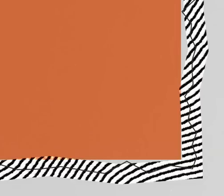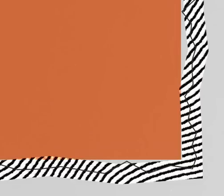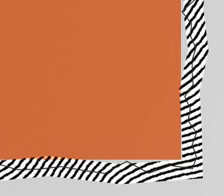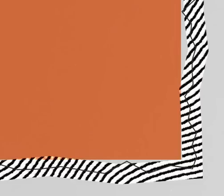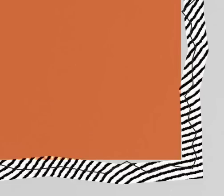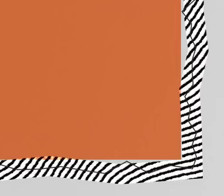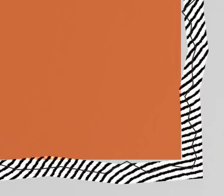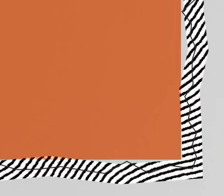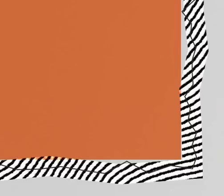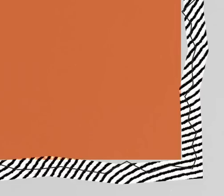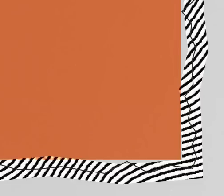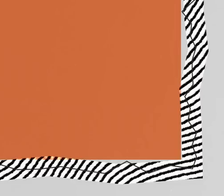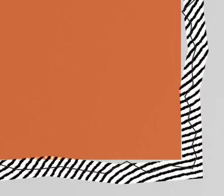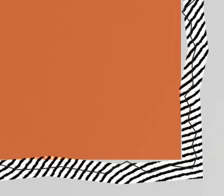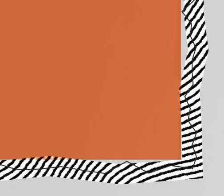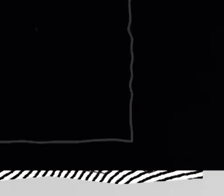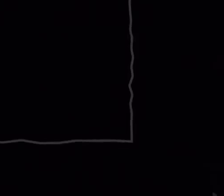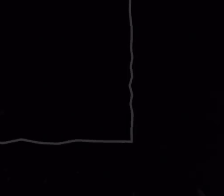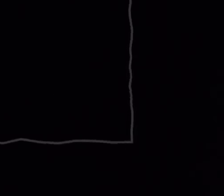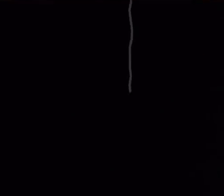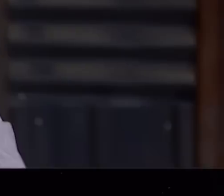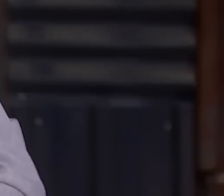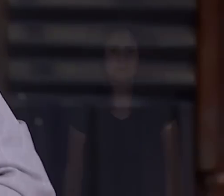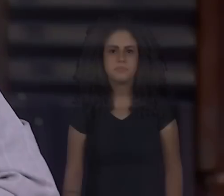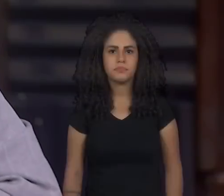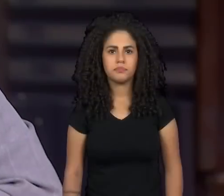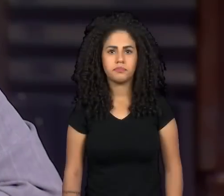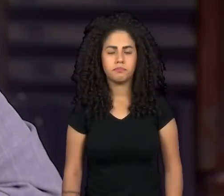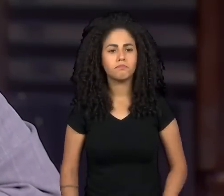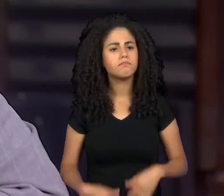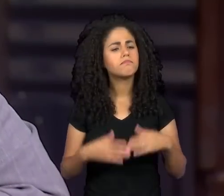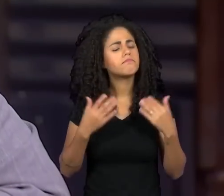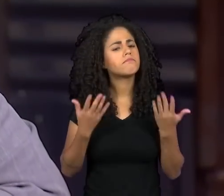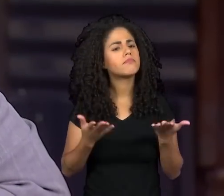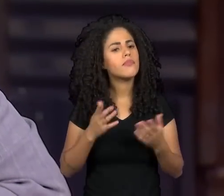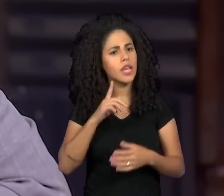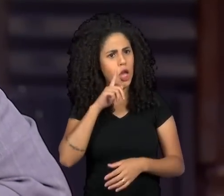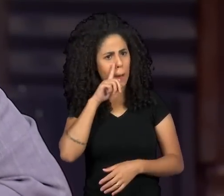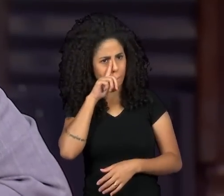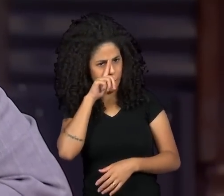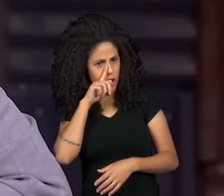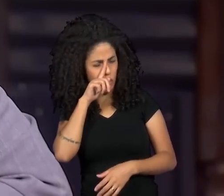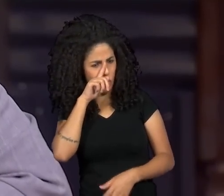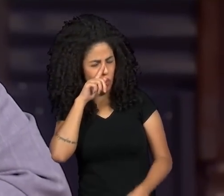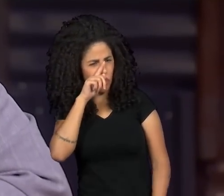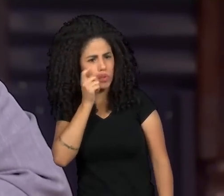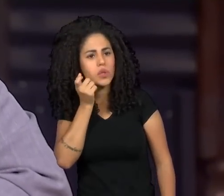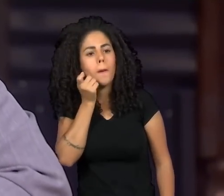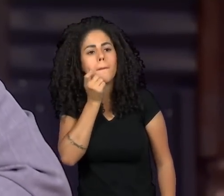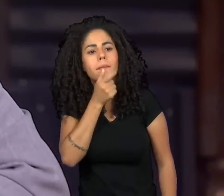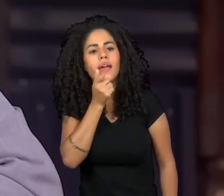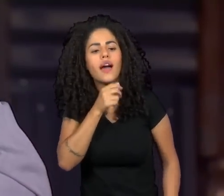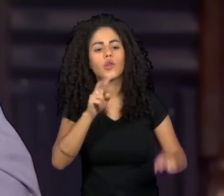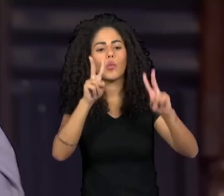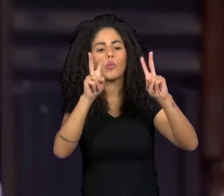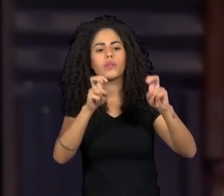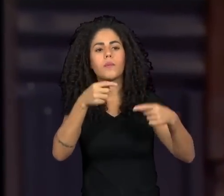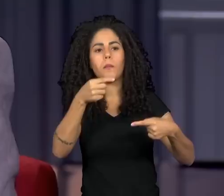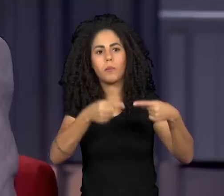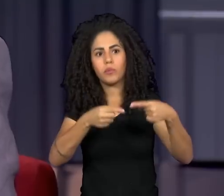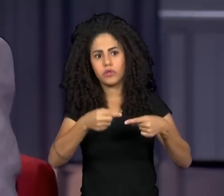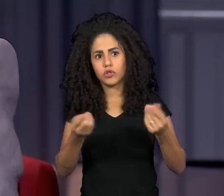uma picula com pato, desgraia. Tá perigoso fazer piada política no Brasil